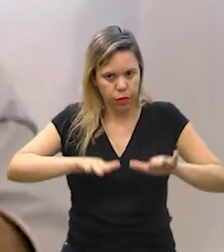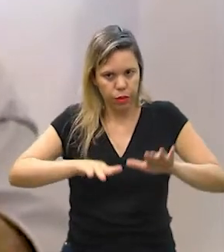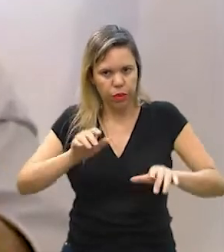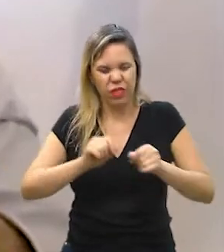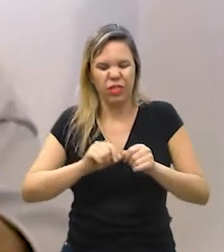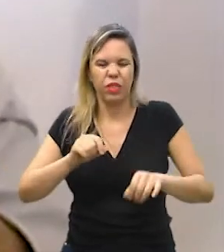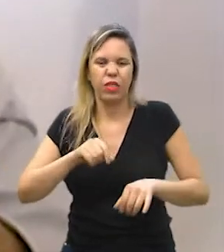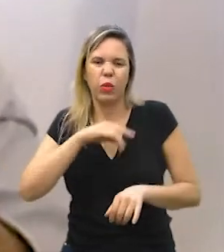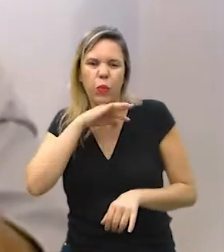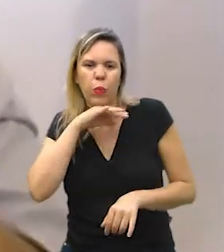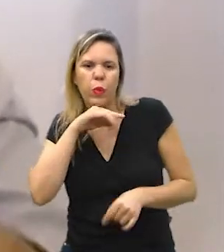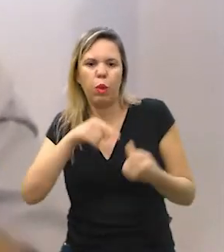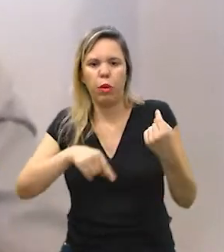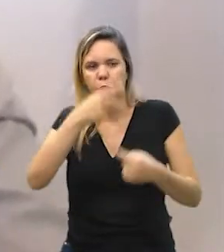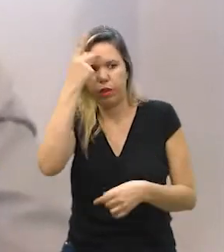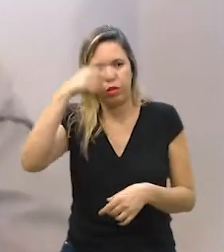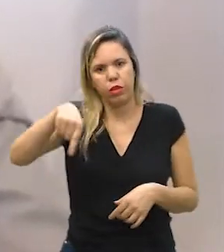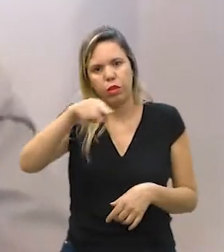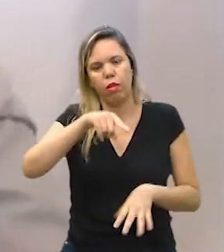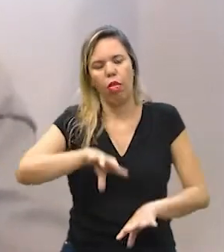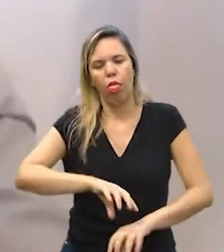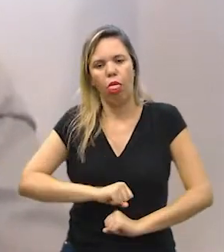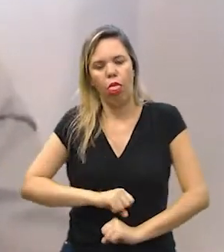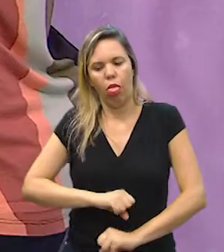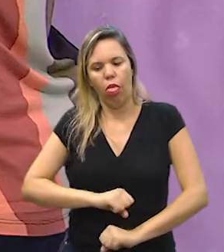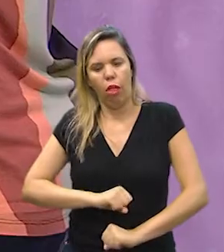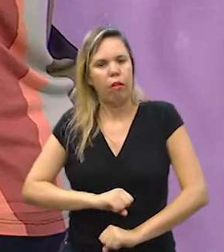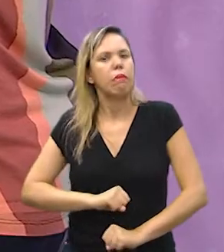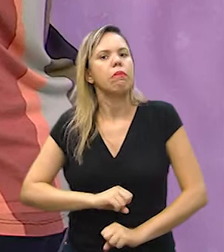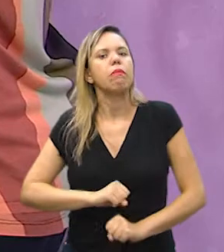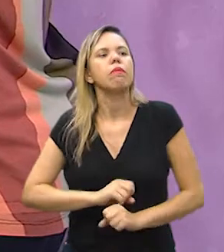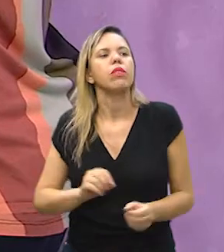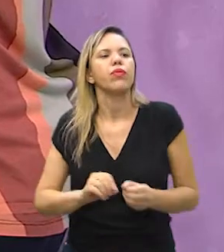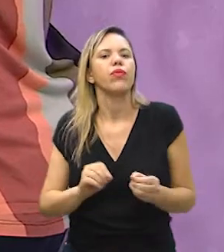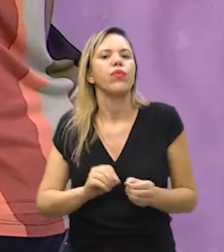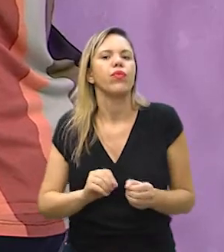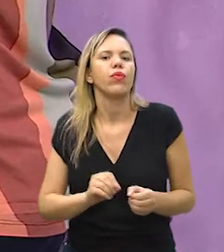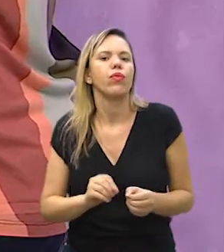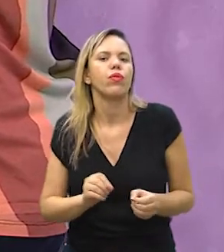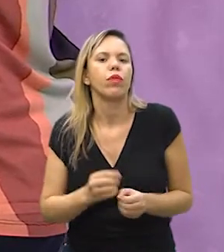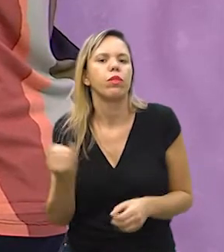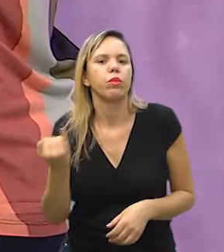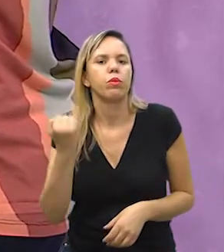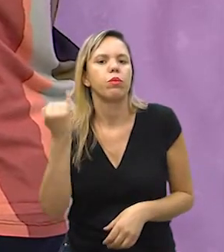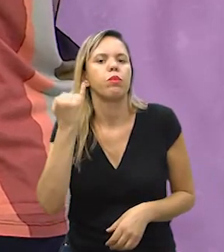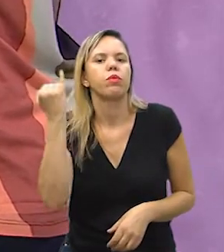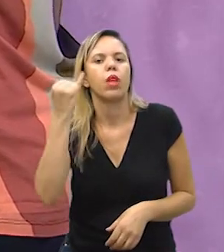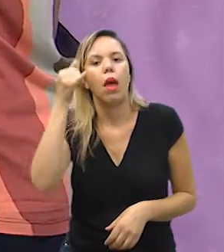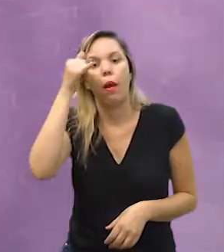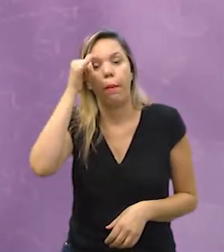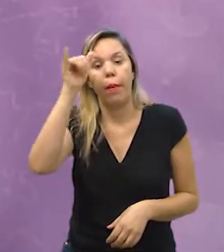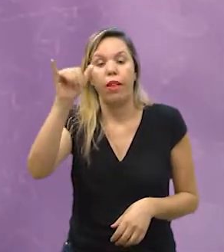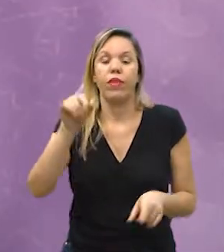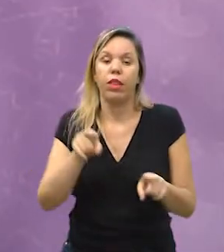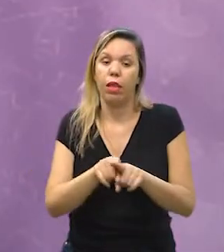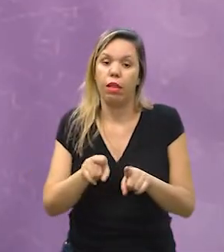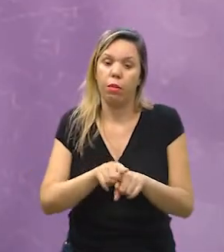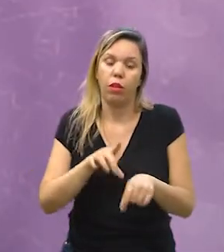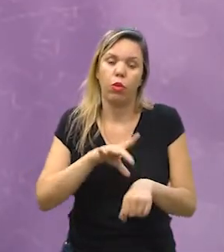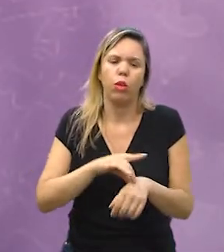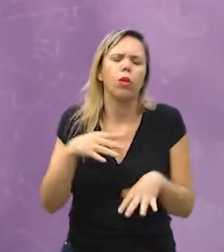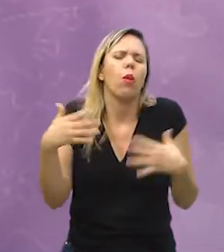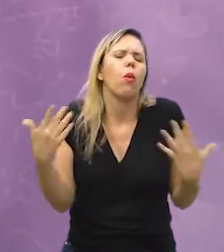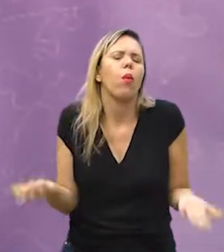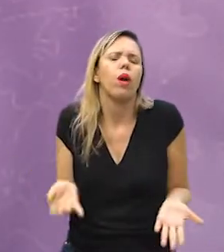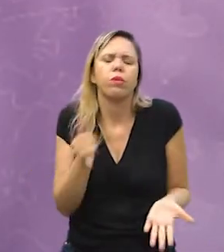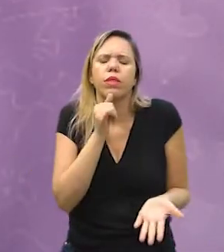fazer mal para o indivíduo, e essa absorção que essas fibras fazem é importante na prevenção de algumas doenças. Quais,